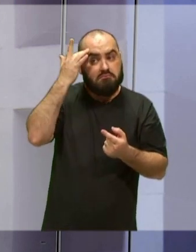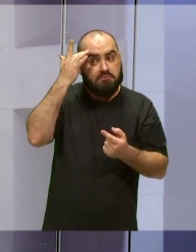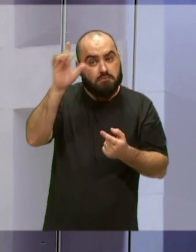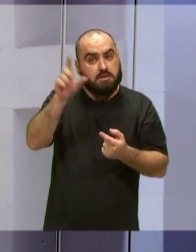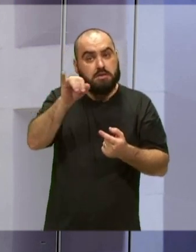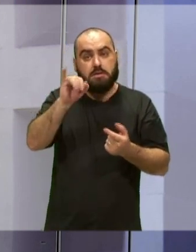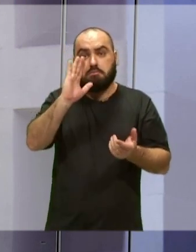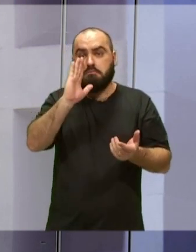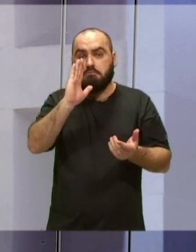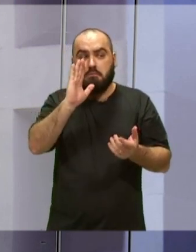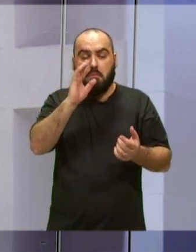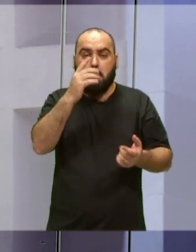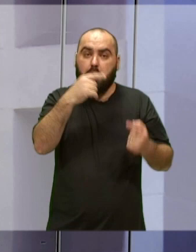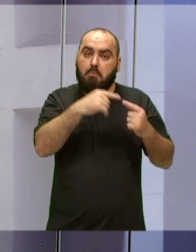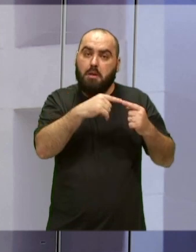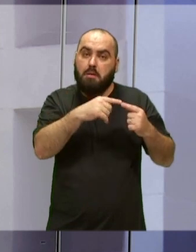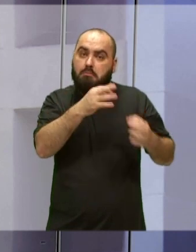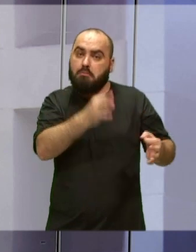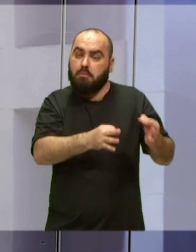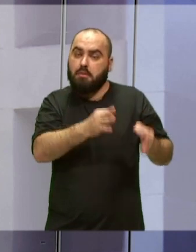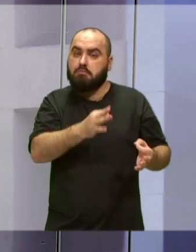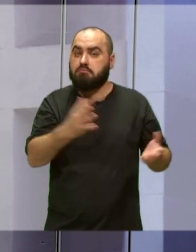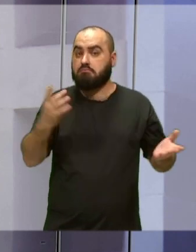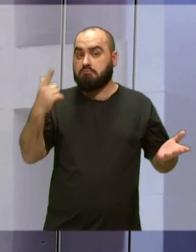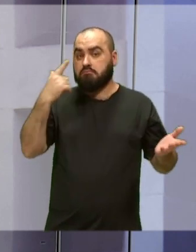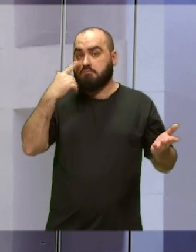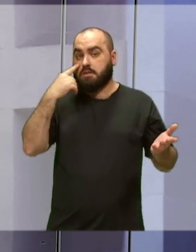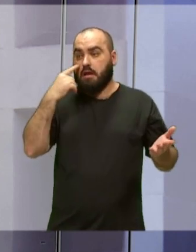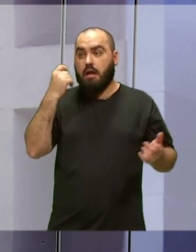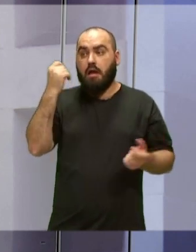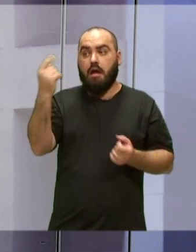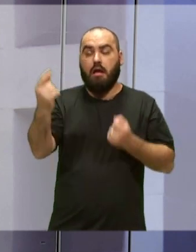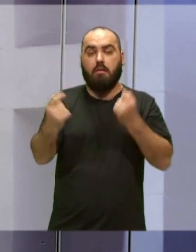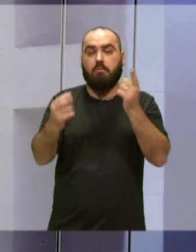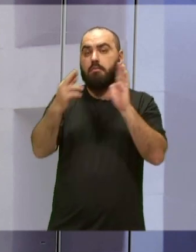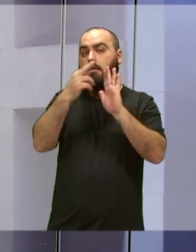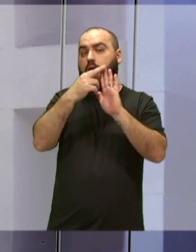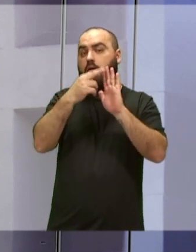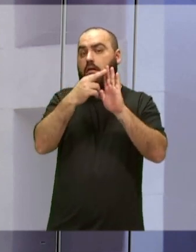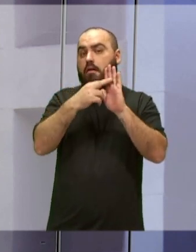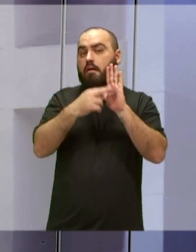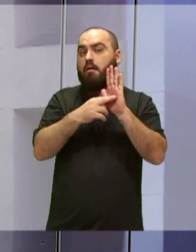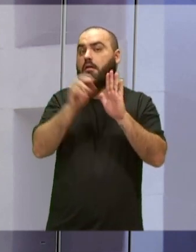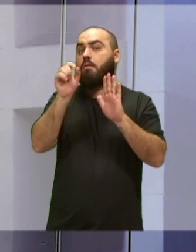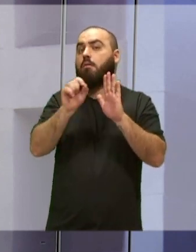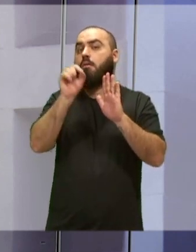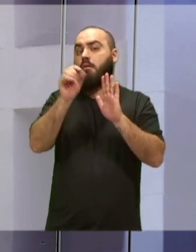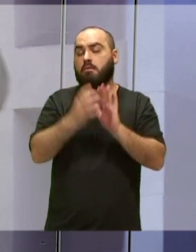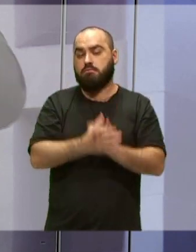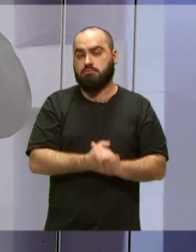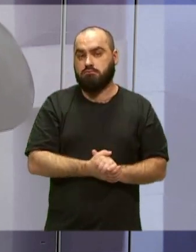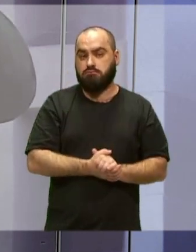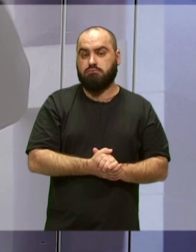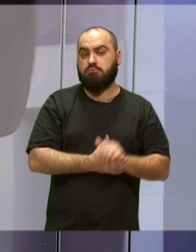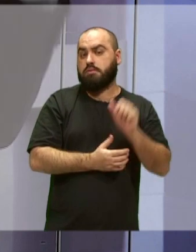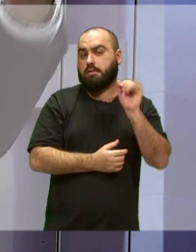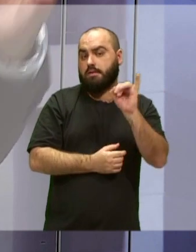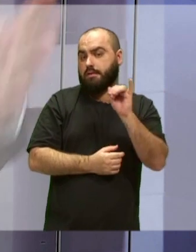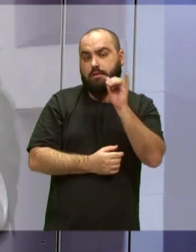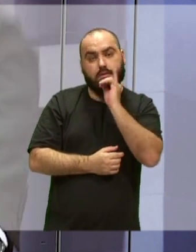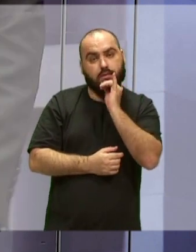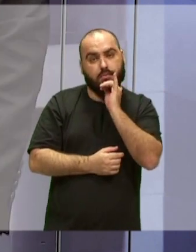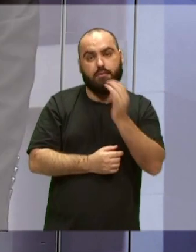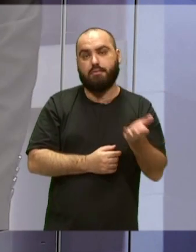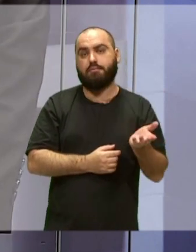jurídica Mas de repente poderia ter colocado algumas cláusulas se no caso de de de de